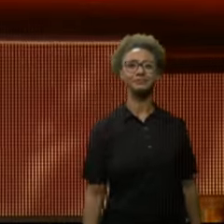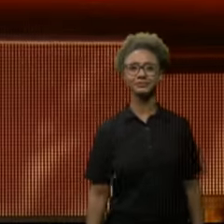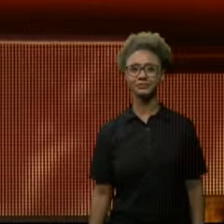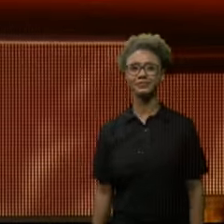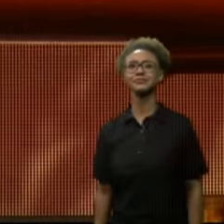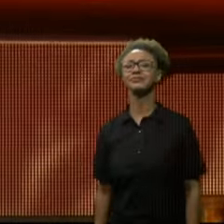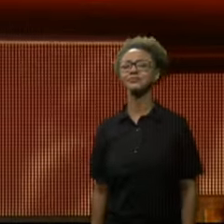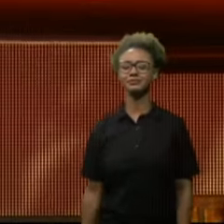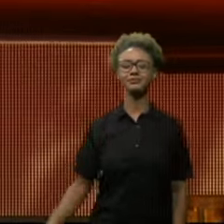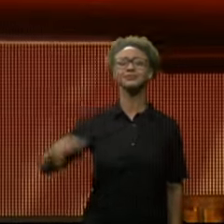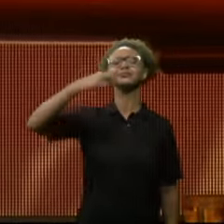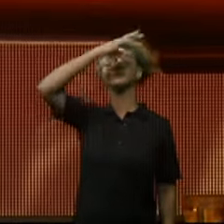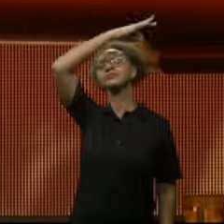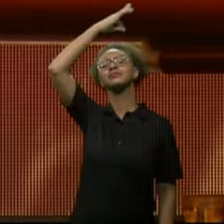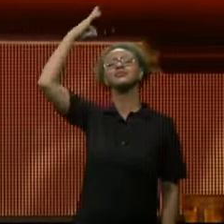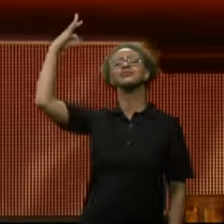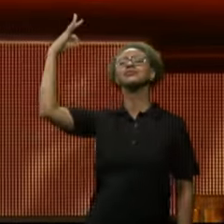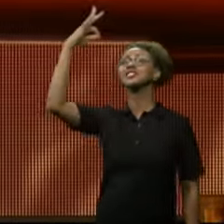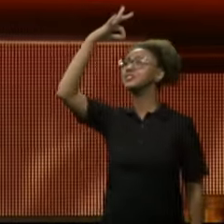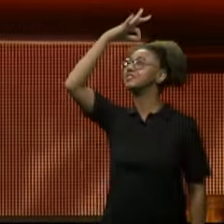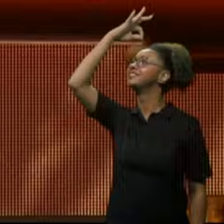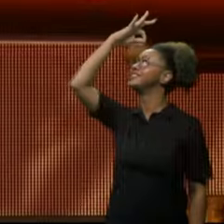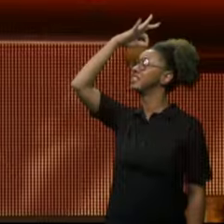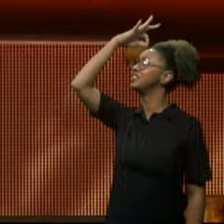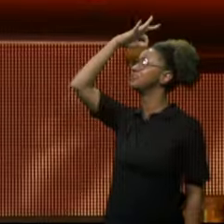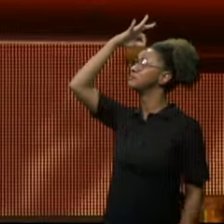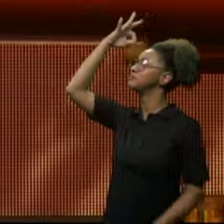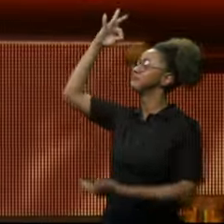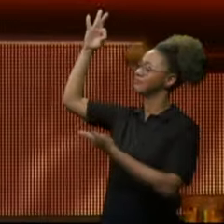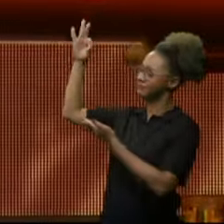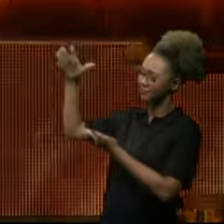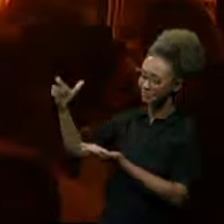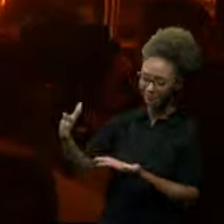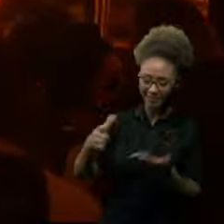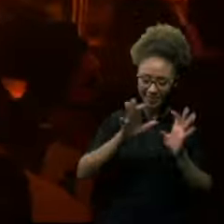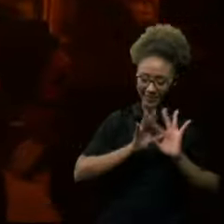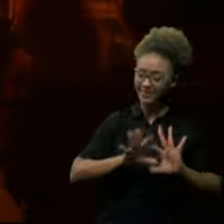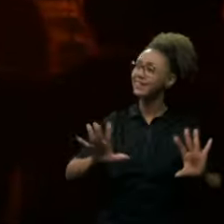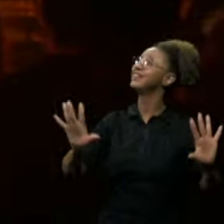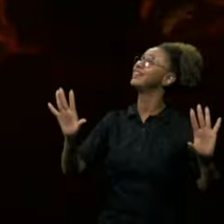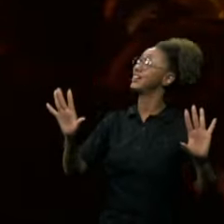o espírito santo o senhor tem liberdade nesse lugar